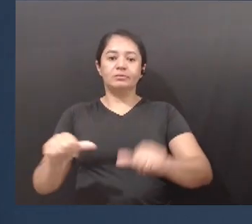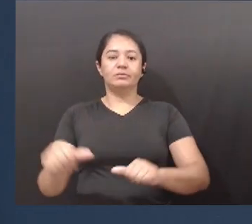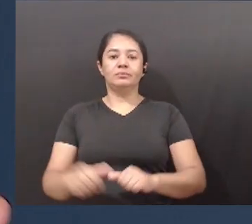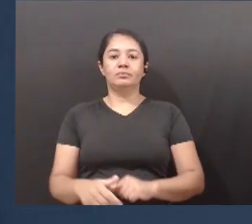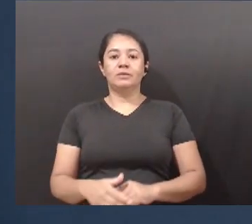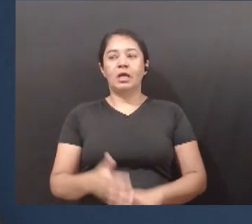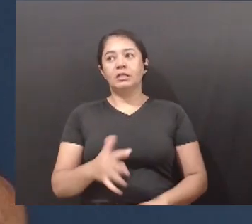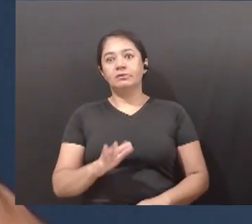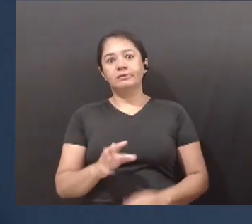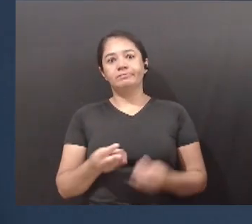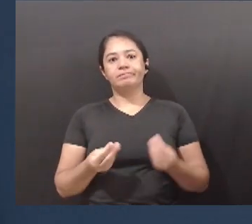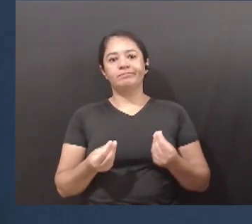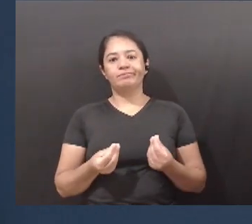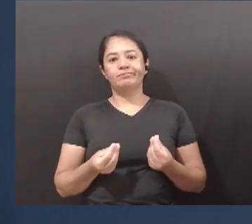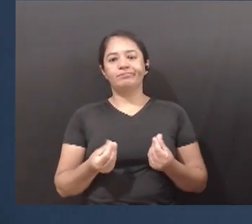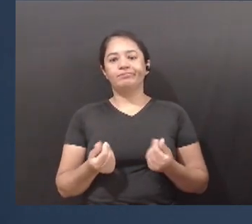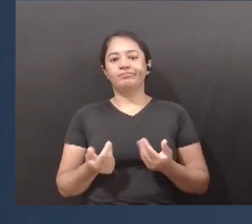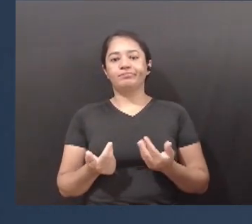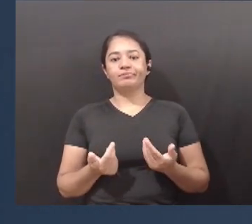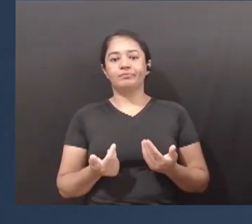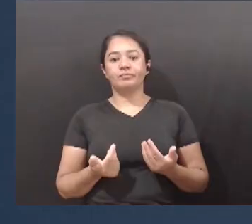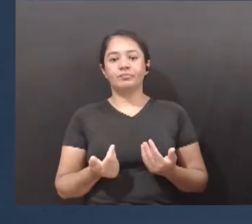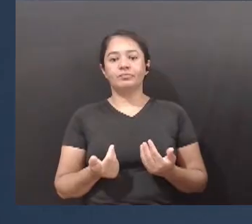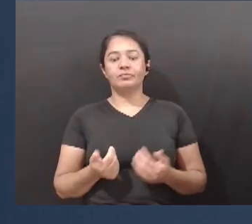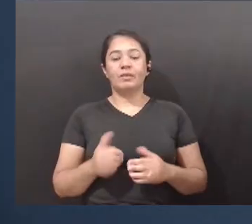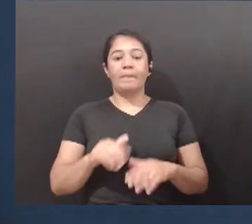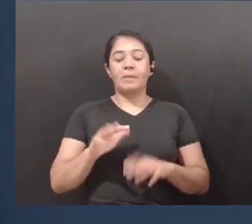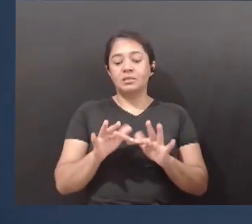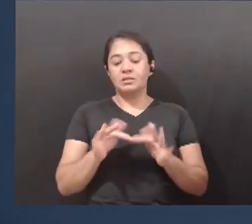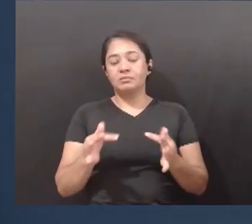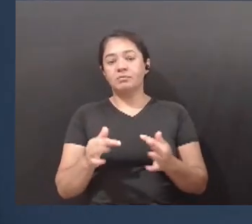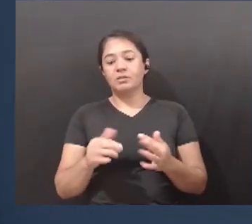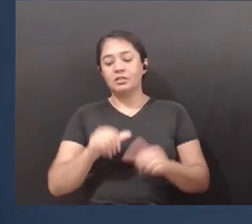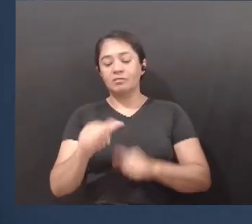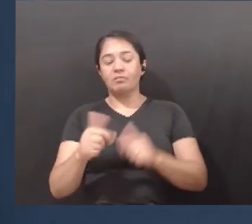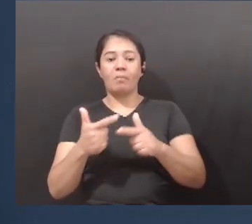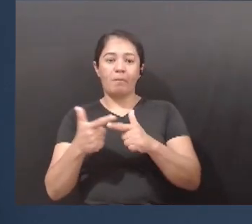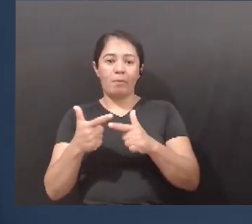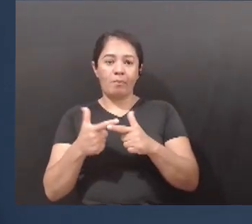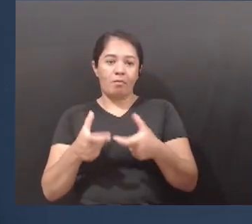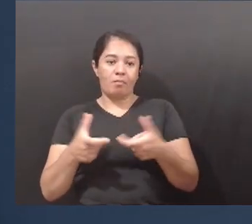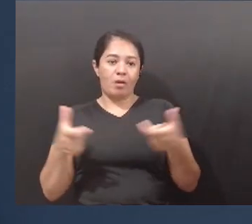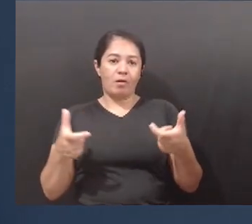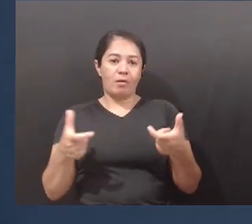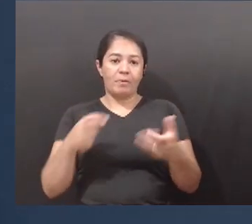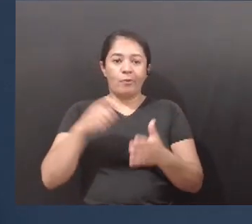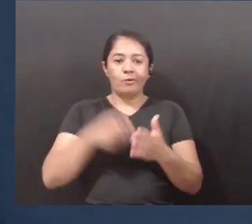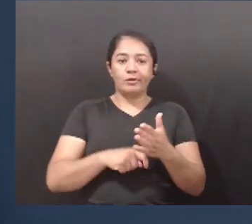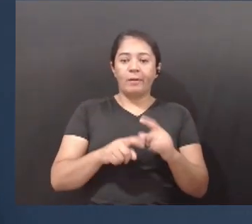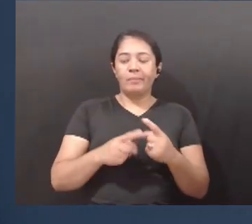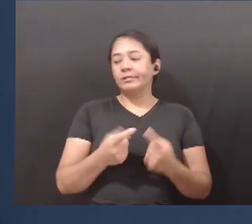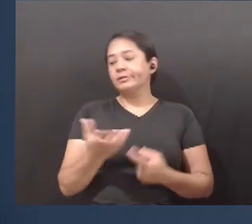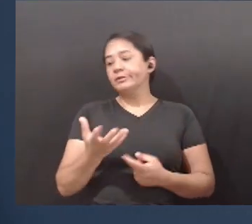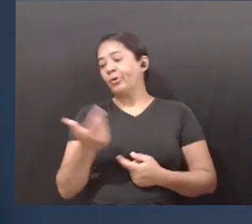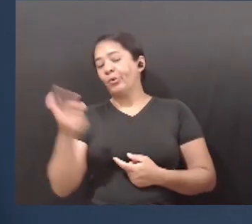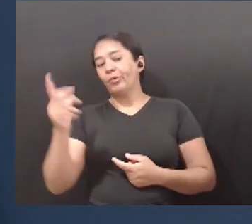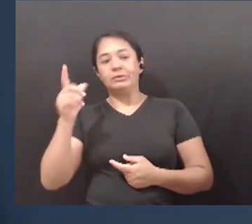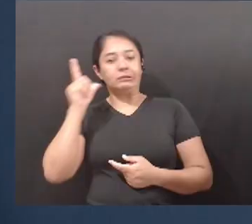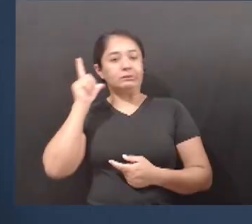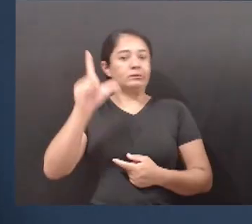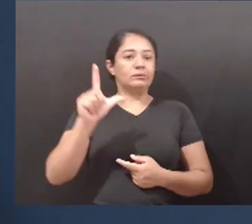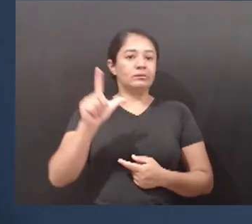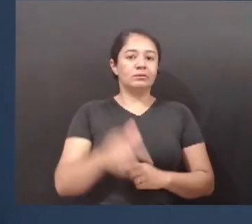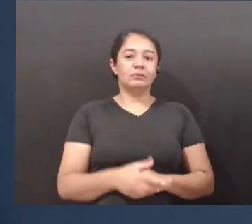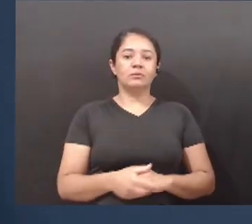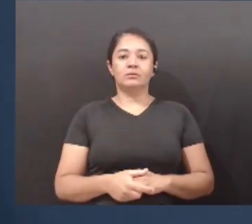coisa que é mais simples vira um problema maior, porque ela contratou uma coisa, mas queria outra e não consegue mudar. Aí às vezes tem questão de